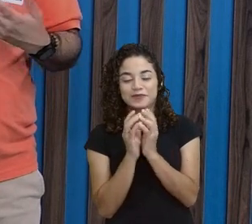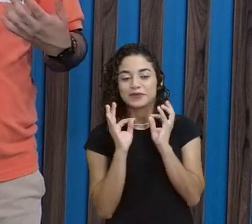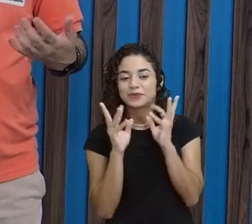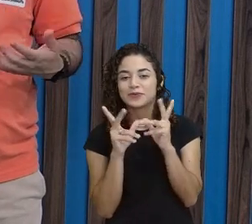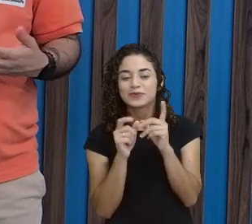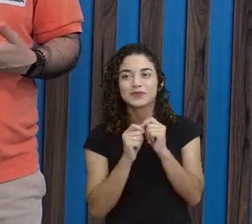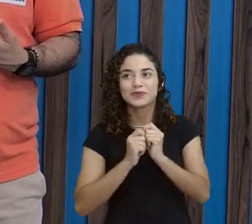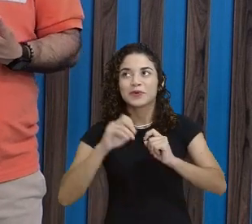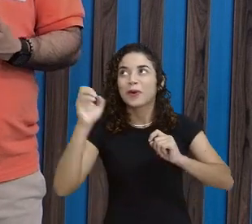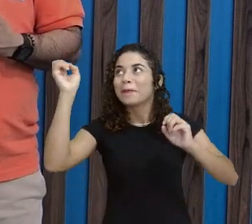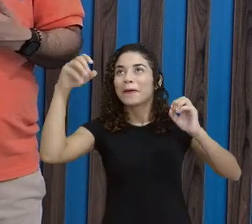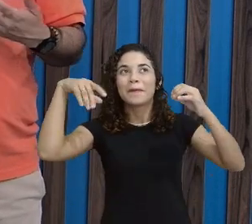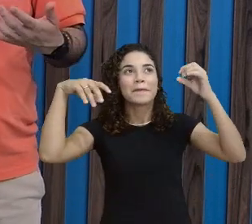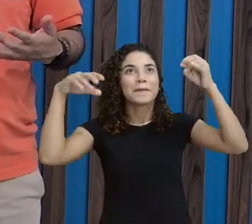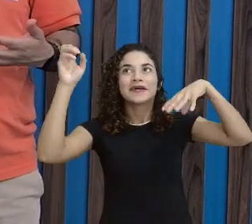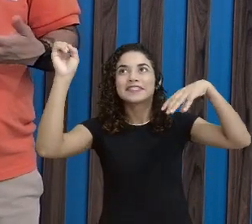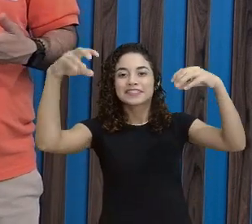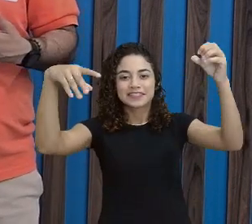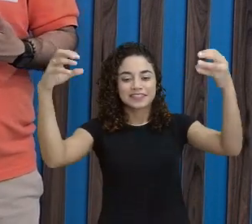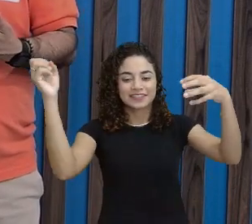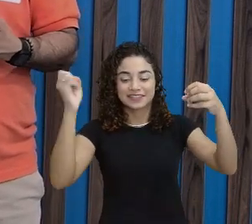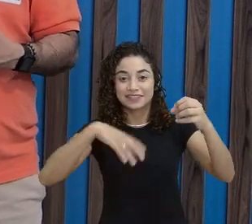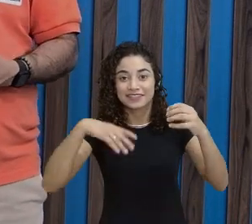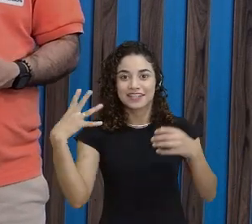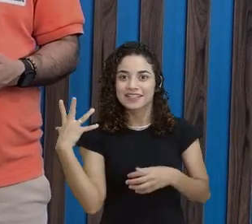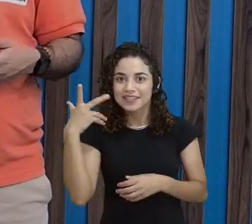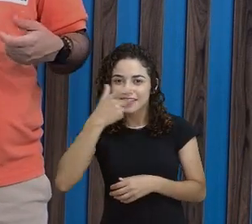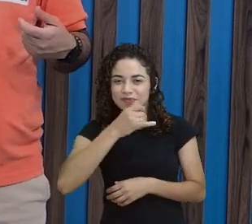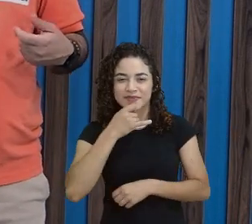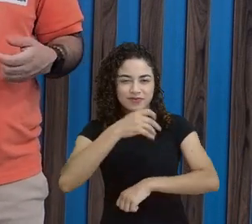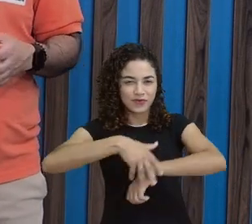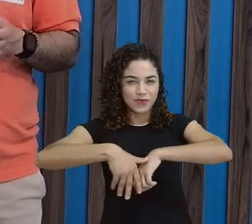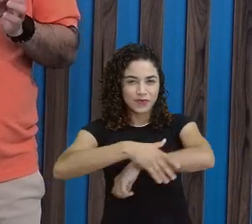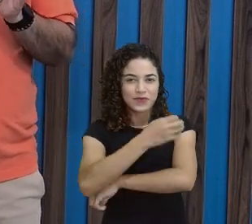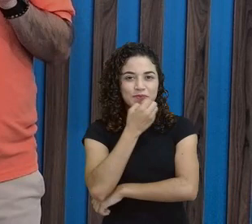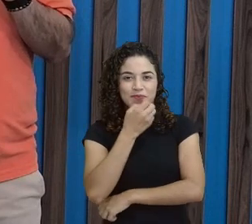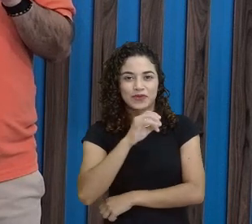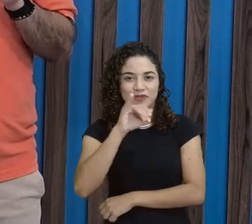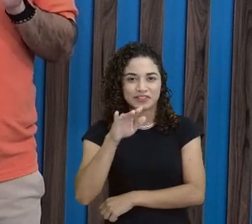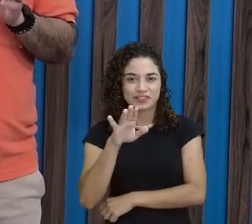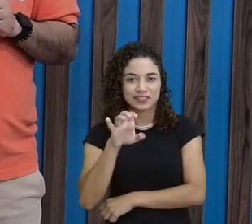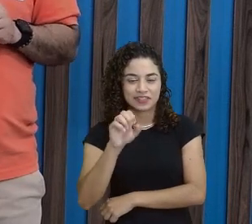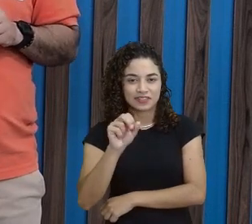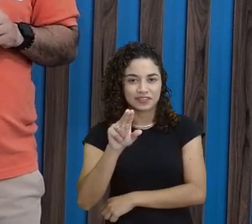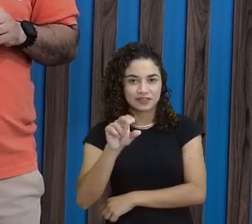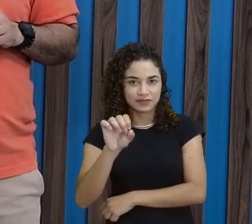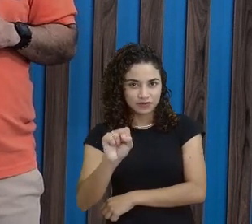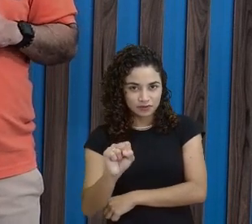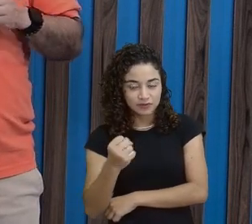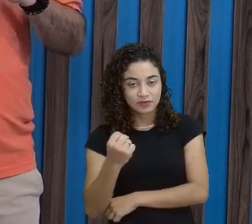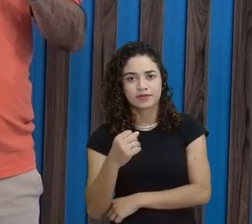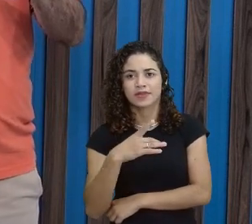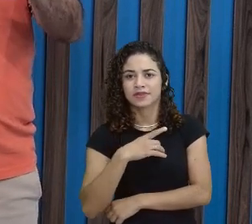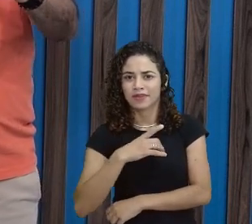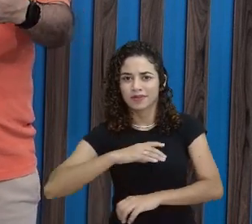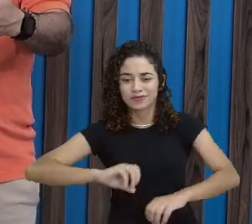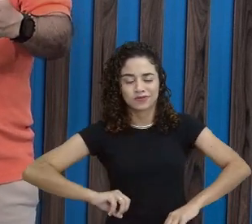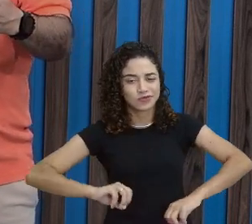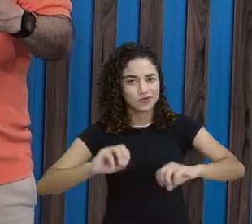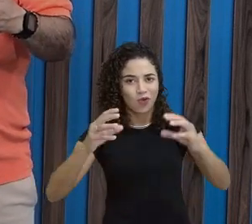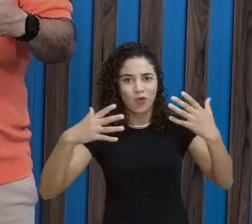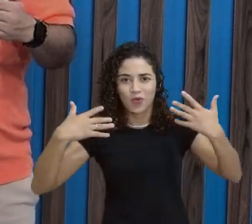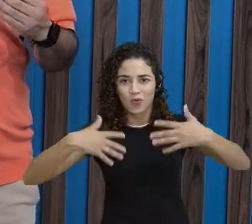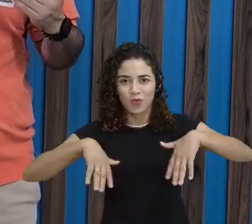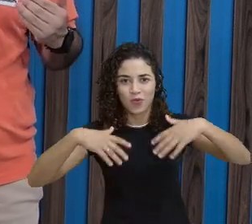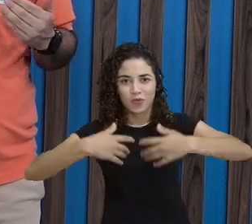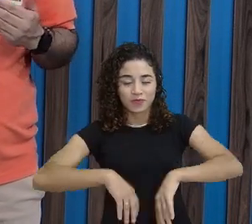né? Iluminação, por exemplo, na Rua do Bom Jesus, geralmente é um espetáculo à parte. Até porque, para quem